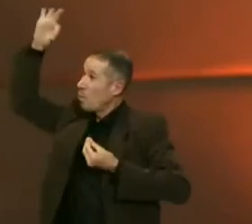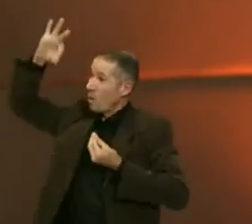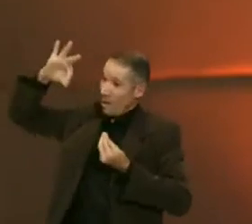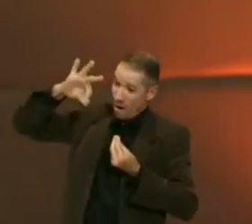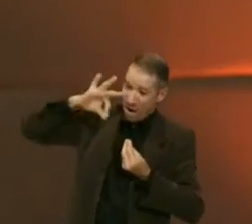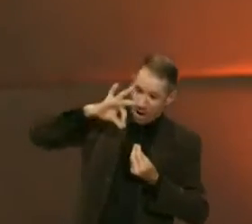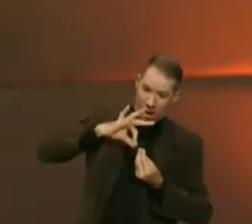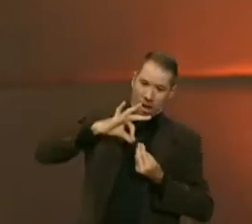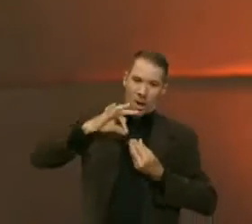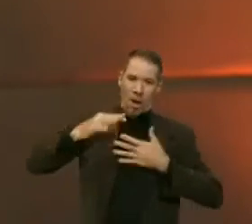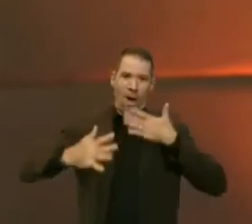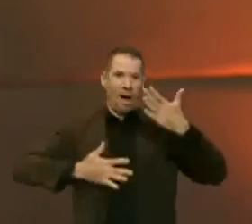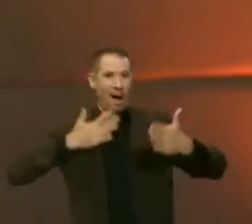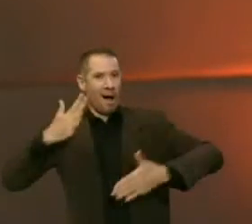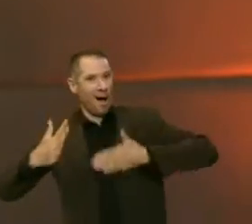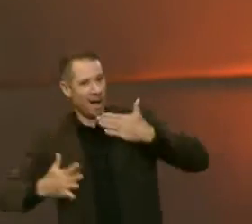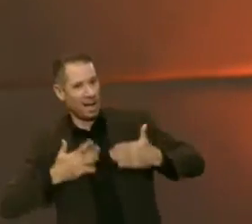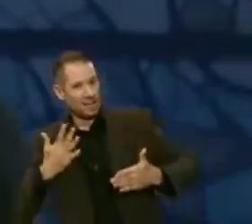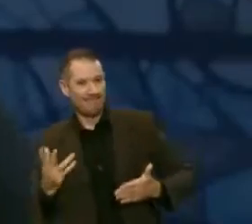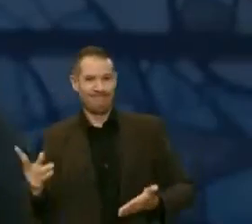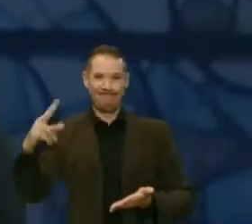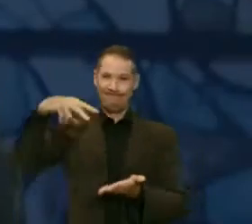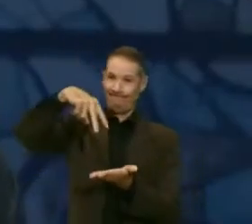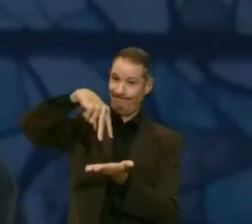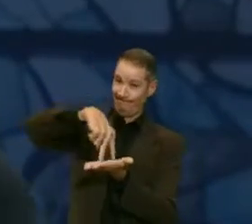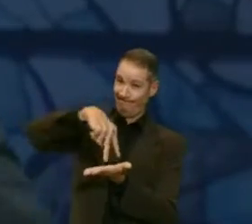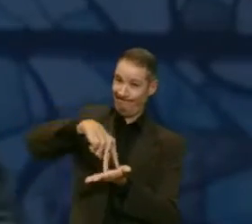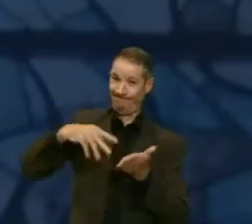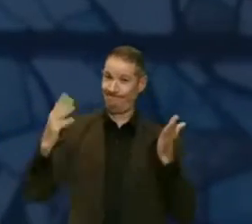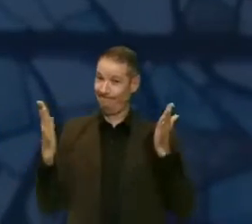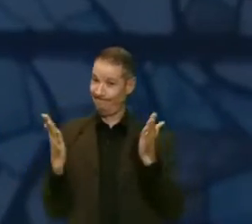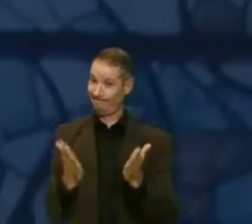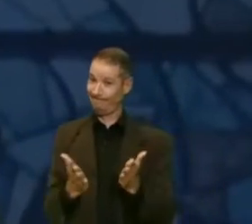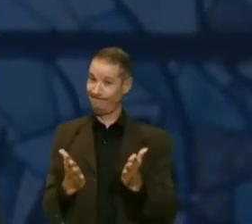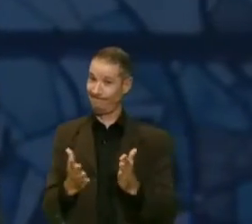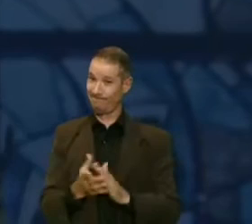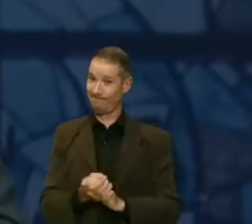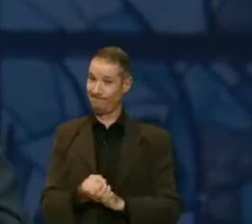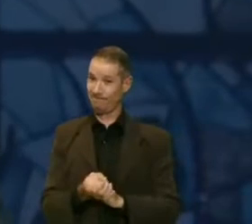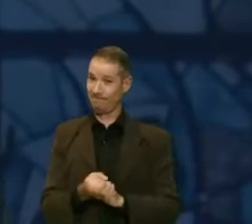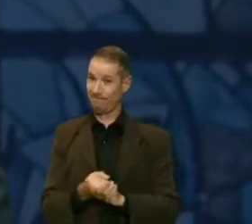pela visitação do Senhor, fica de pé no teu lugar agora.